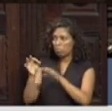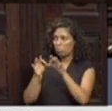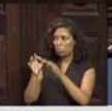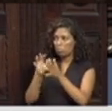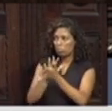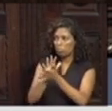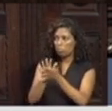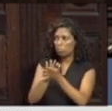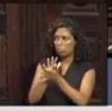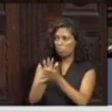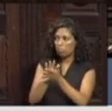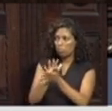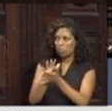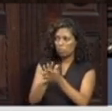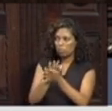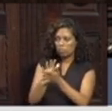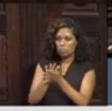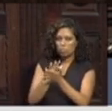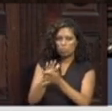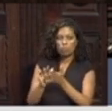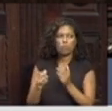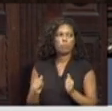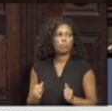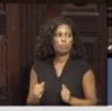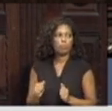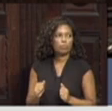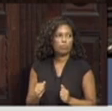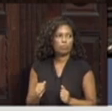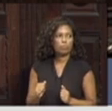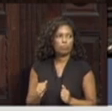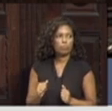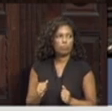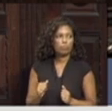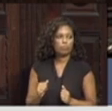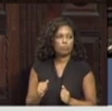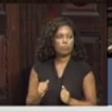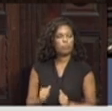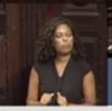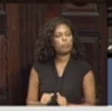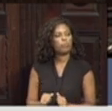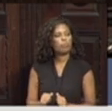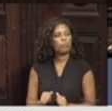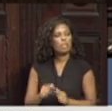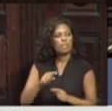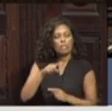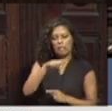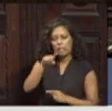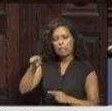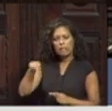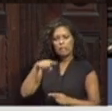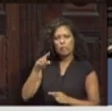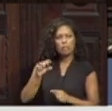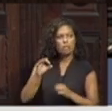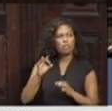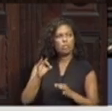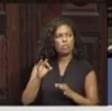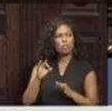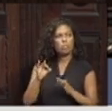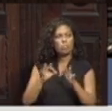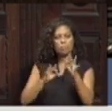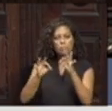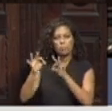filantropia e numa batalha muito árdua dos seus diretores, conseguiu restabelecer uma série de situações